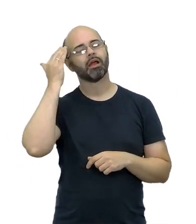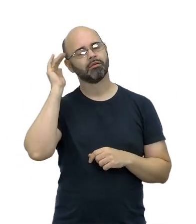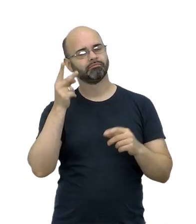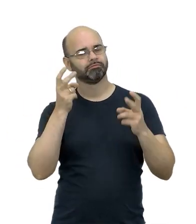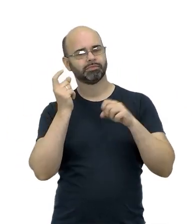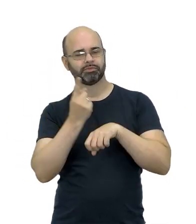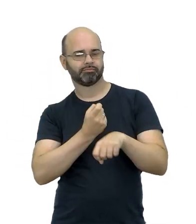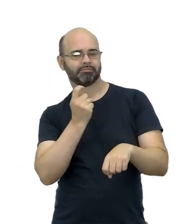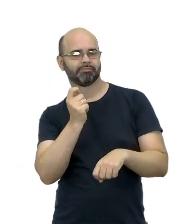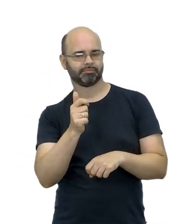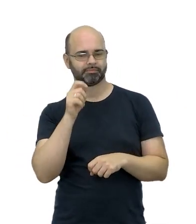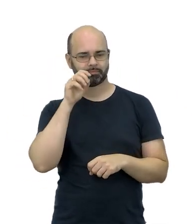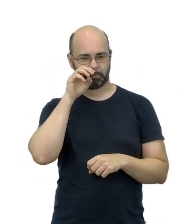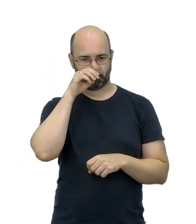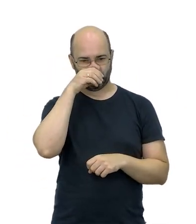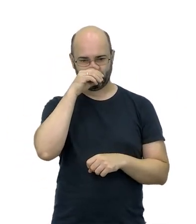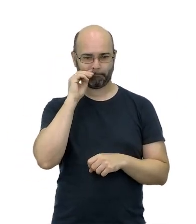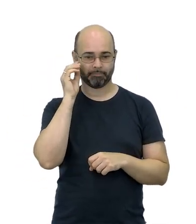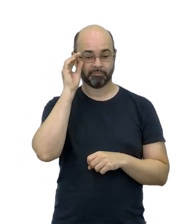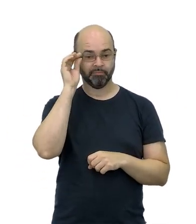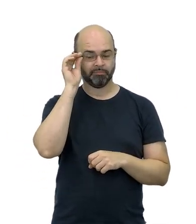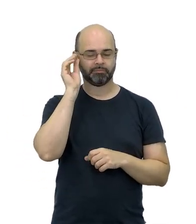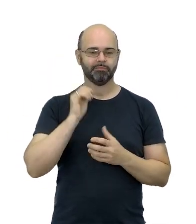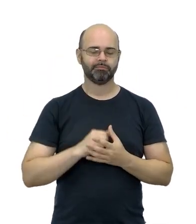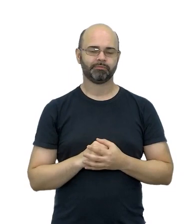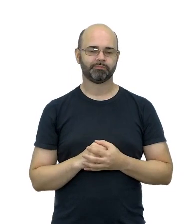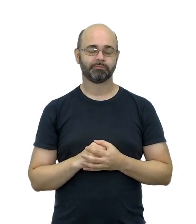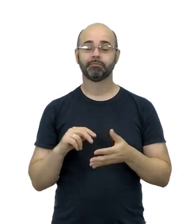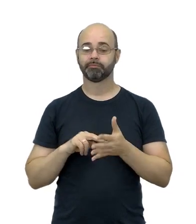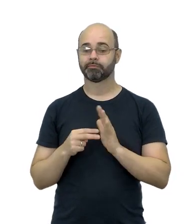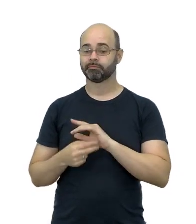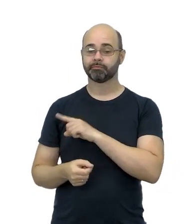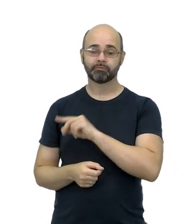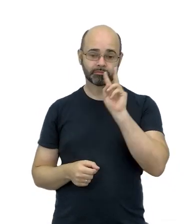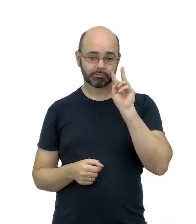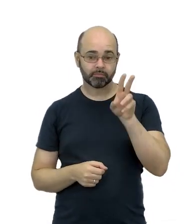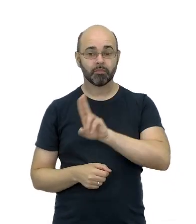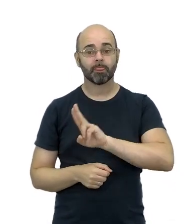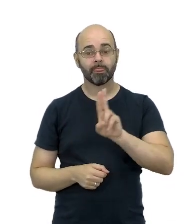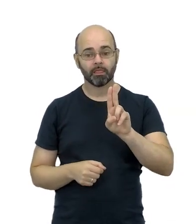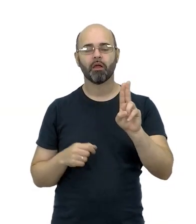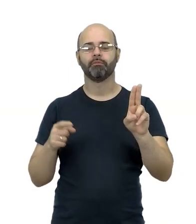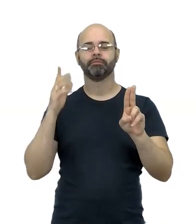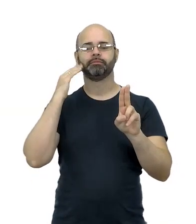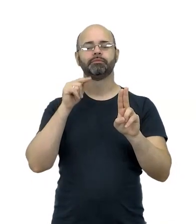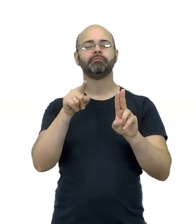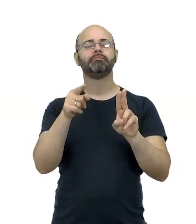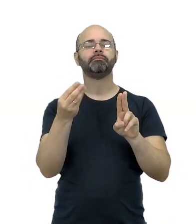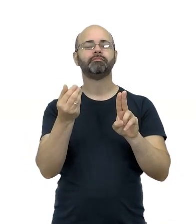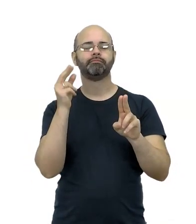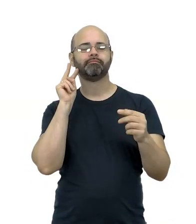aqui é um retângulo, ou seja, ele identifica o nome à sua representação.